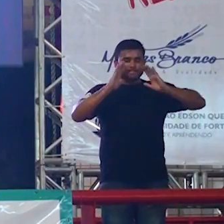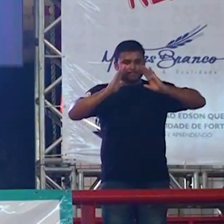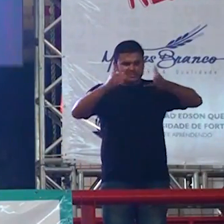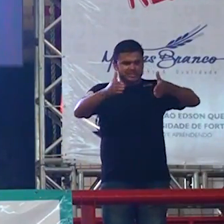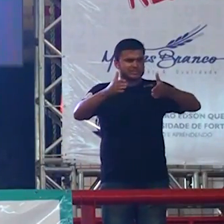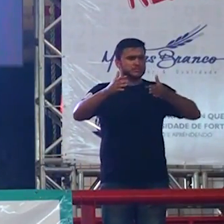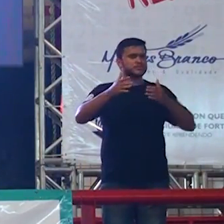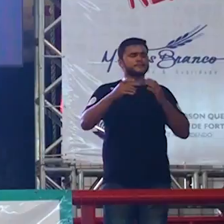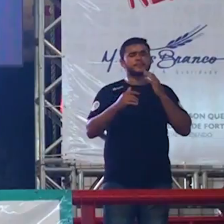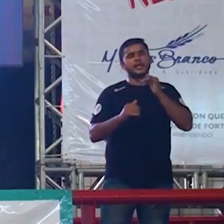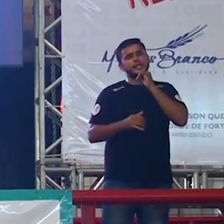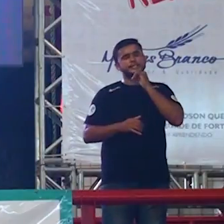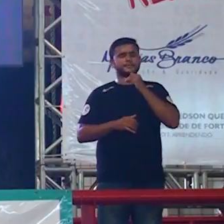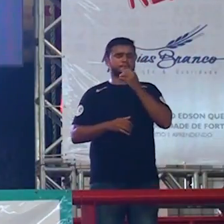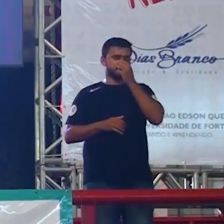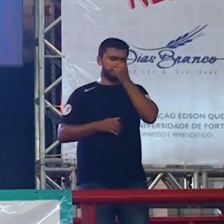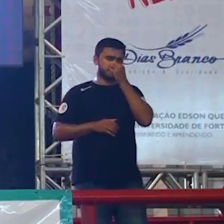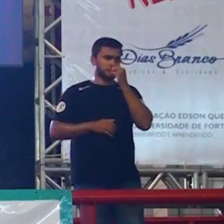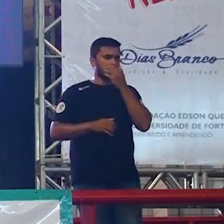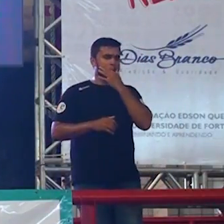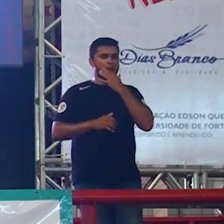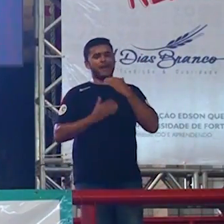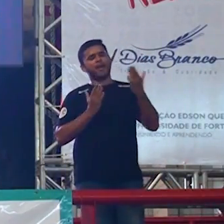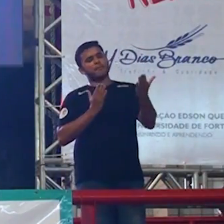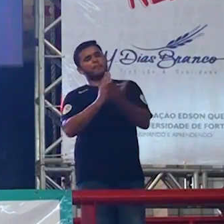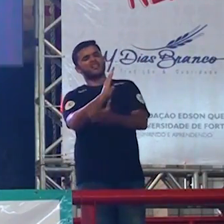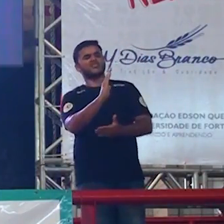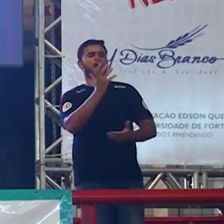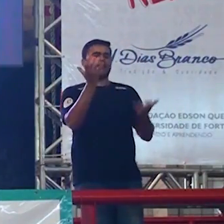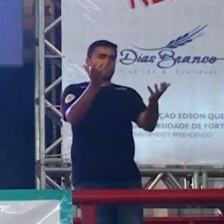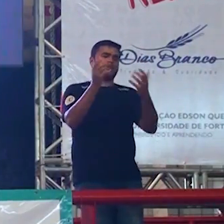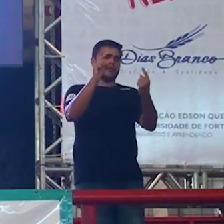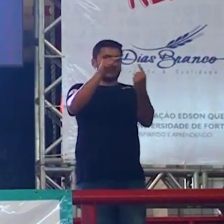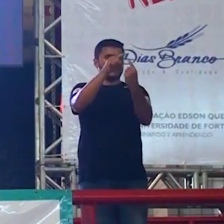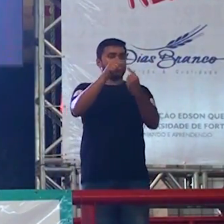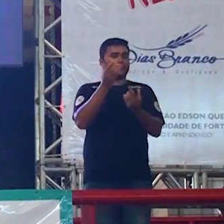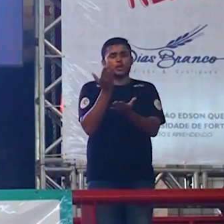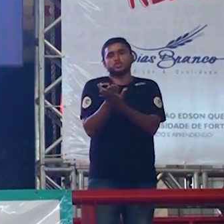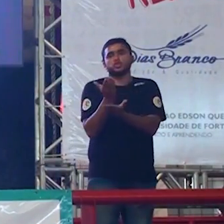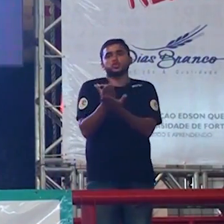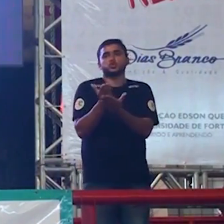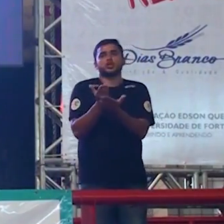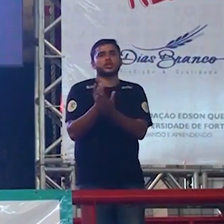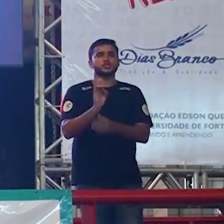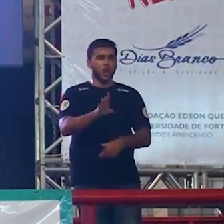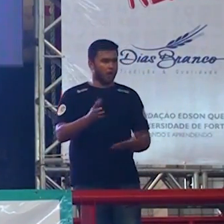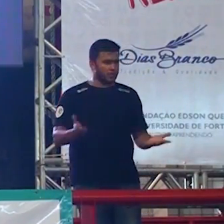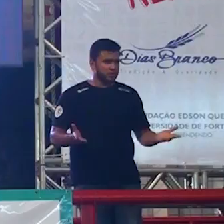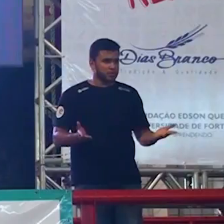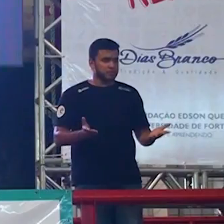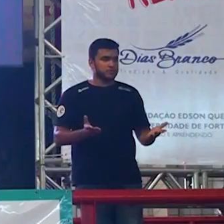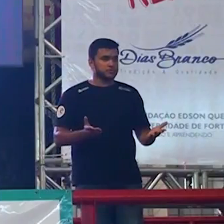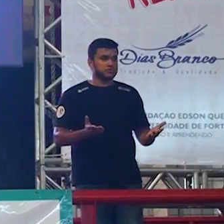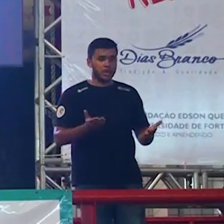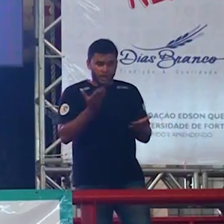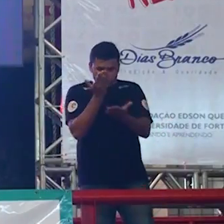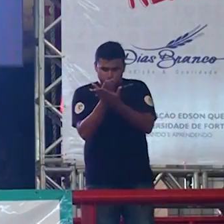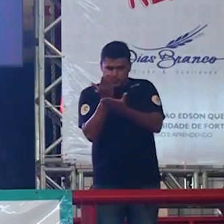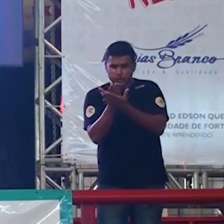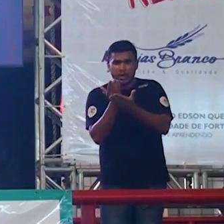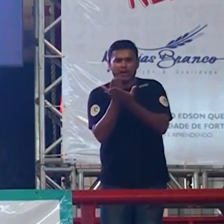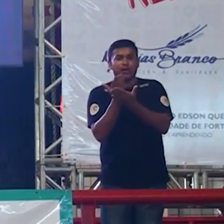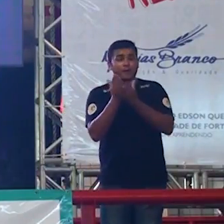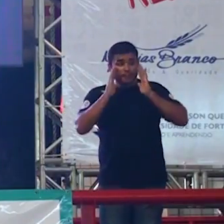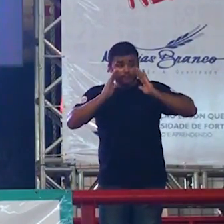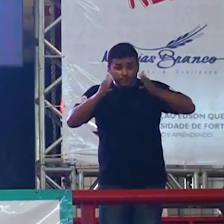não generalistas. Por exemplo, eu quero passar no Enem, é o meu objetivo, minha meta é estudar. Isso não está específico. Você tem que